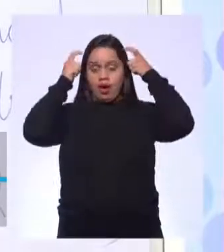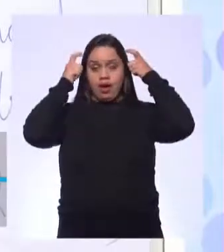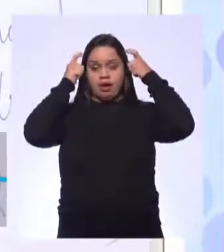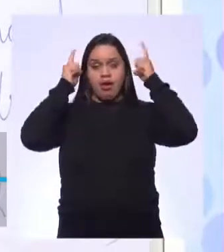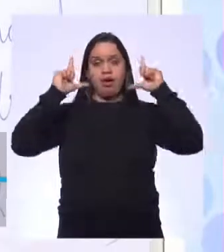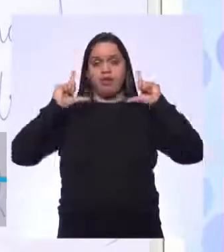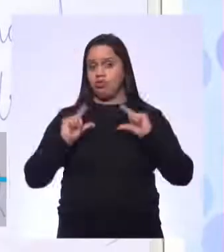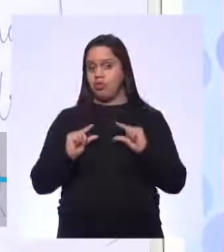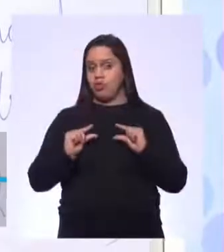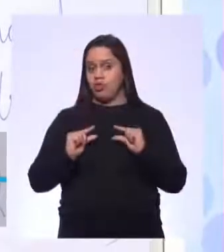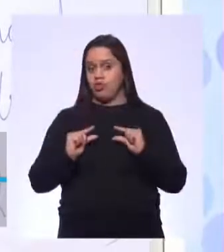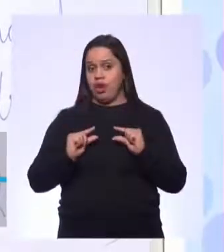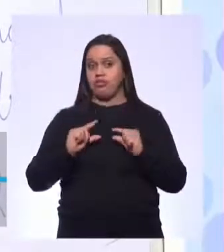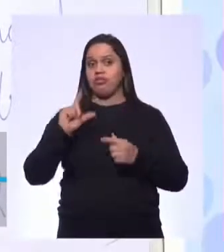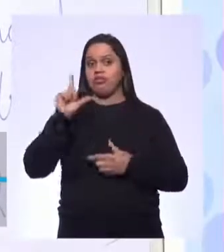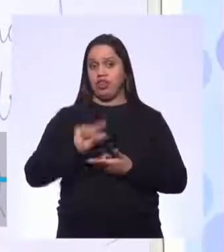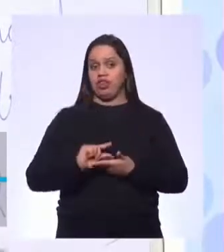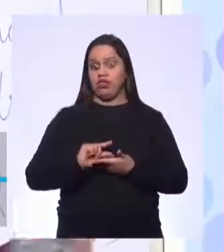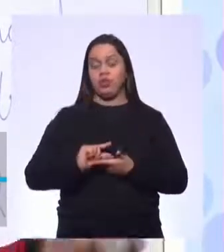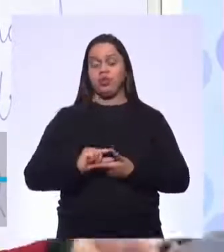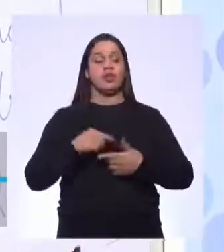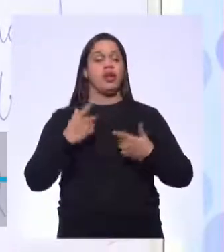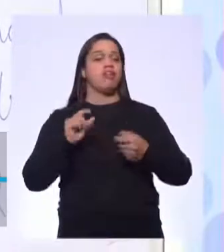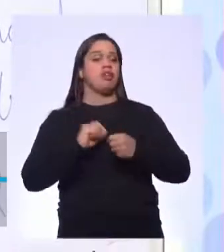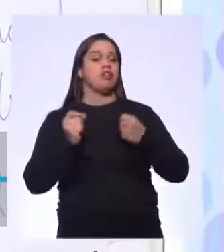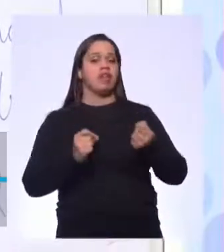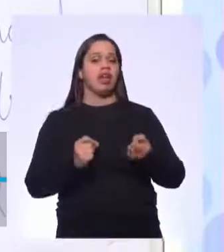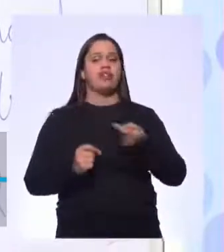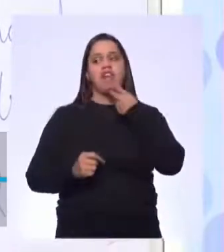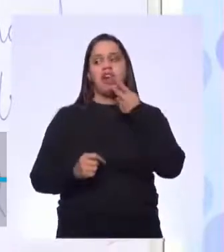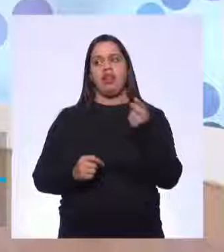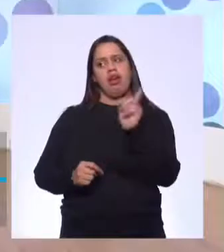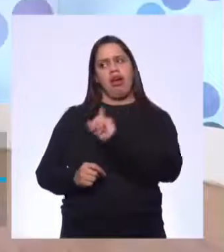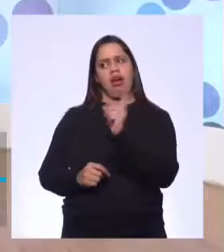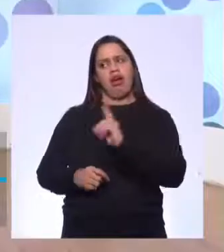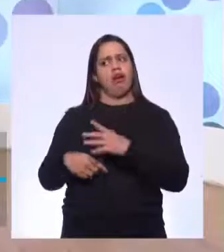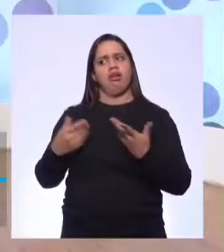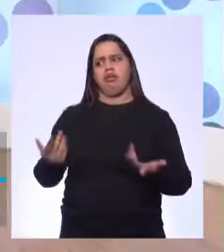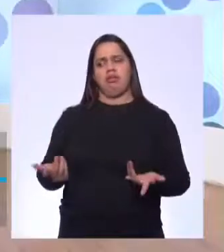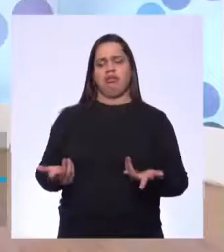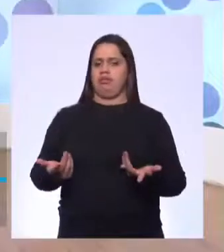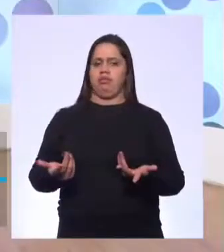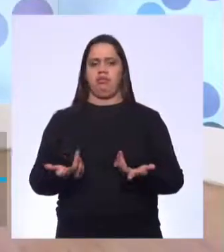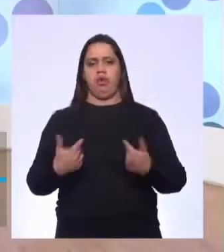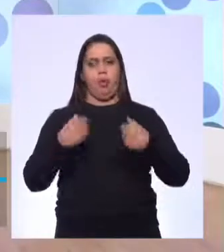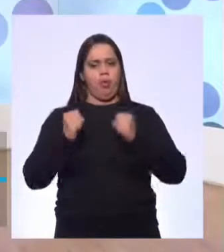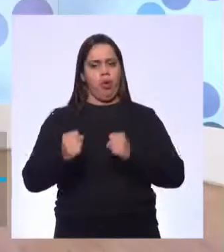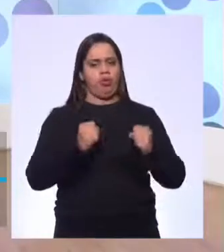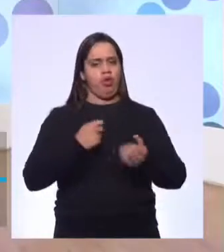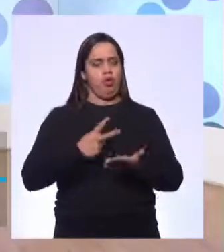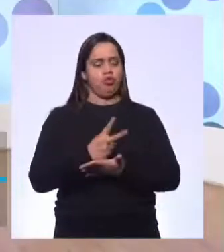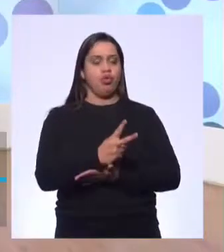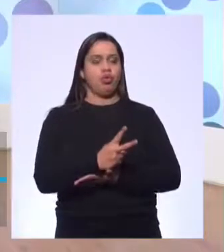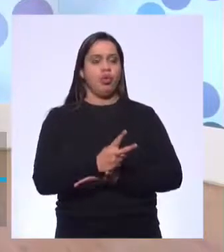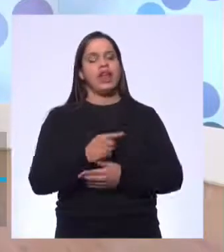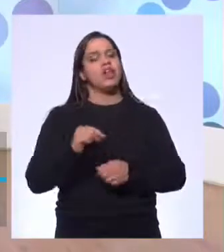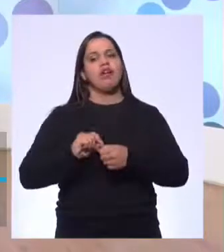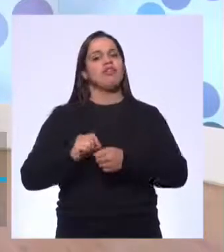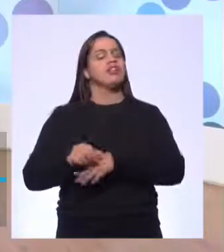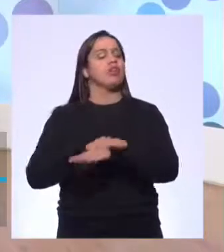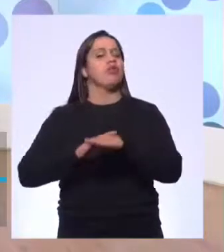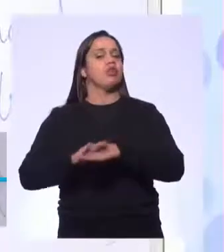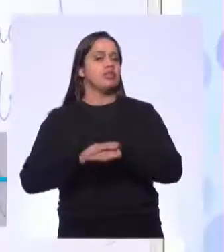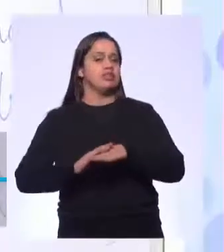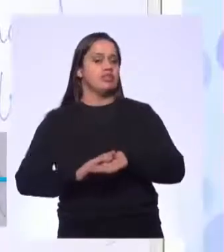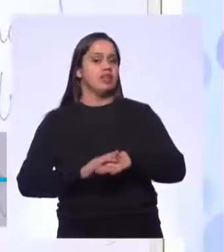não, peraí, gente. Só que ele não vai fazer isso assim conversando, né, professor? Ele não vai fazer assim conversando. Aí vocês vão ver como que é interessante a